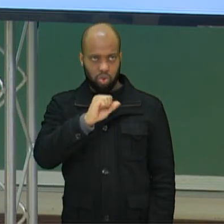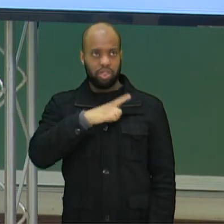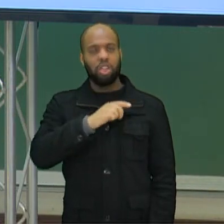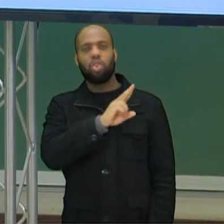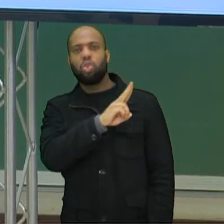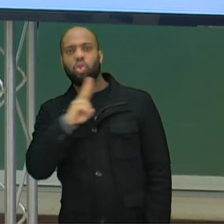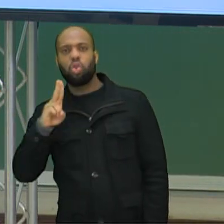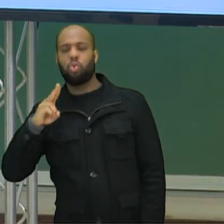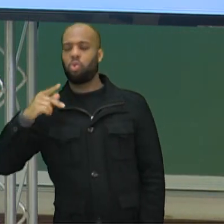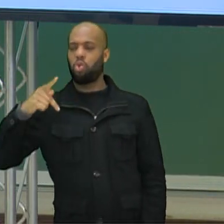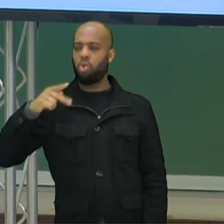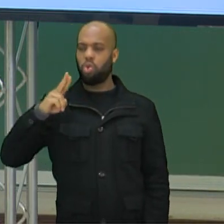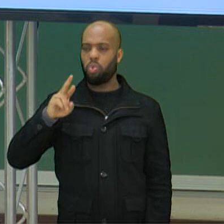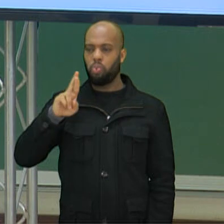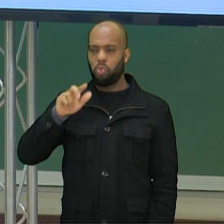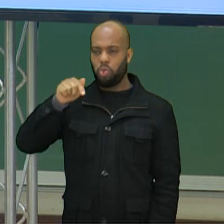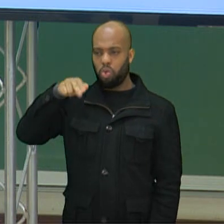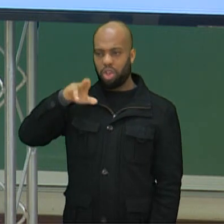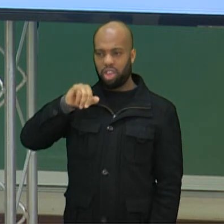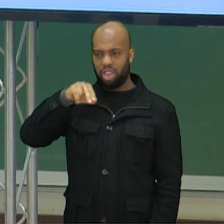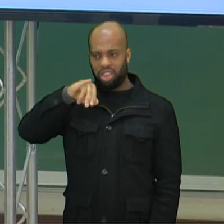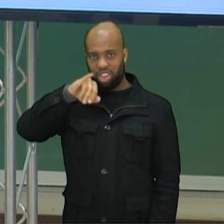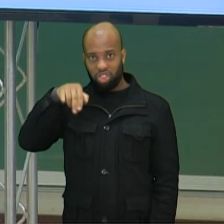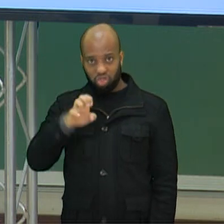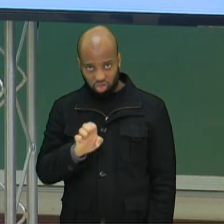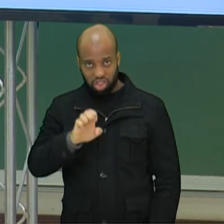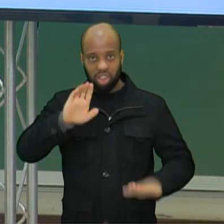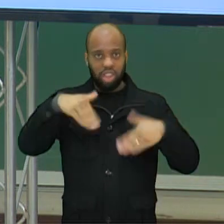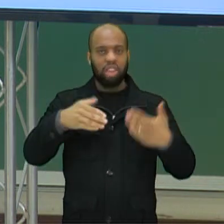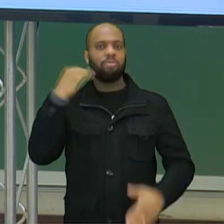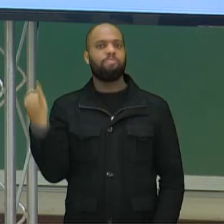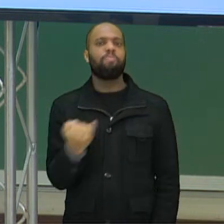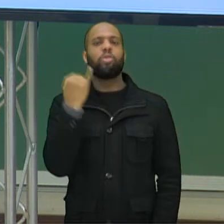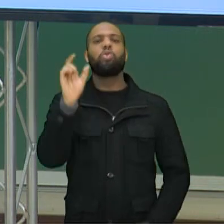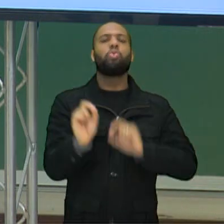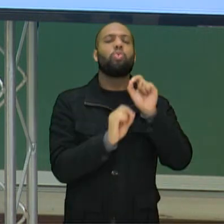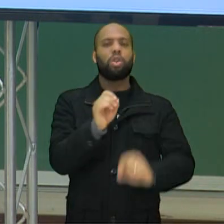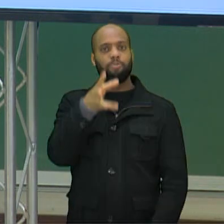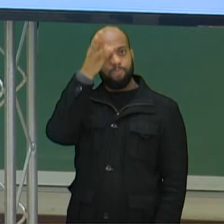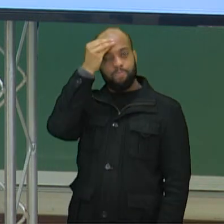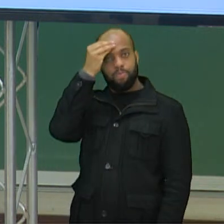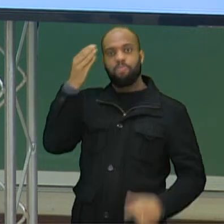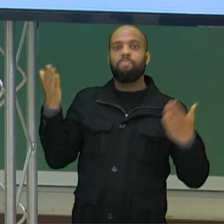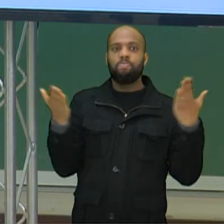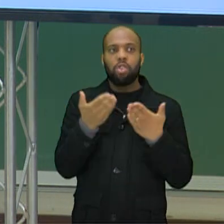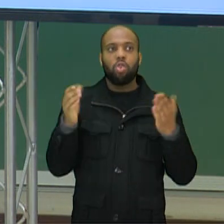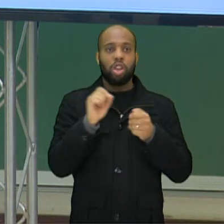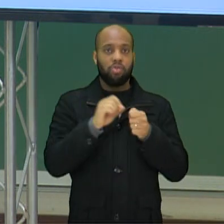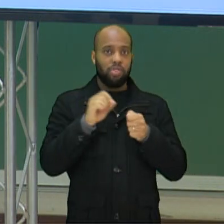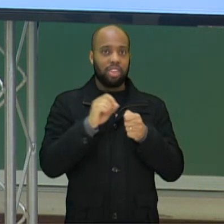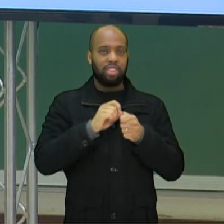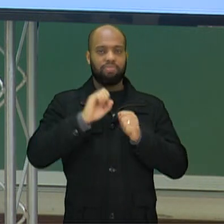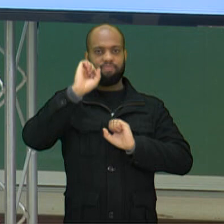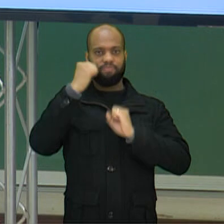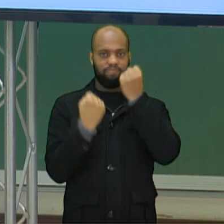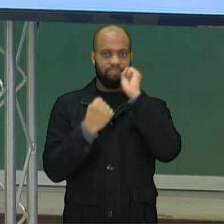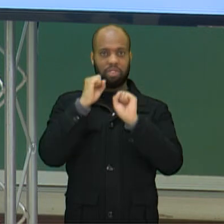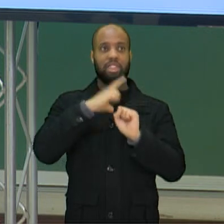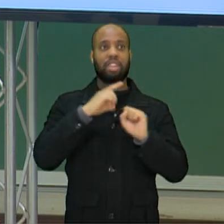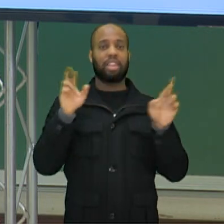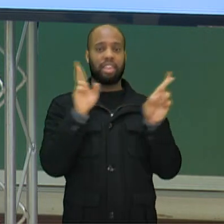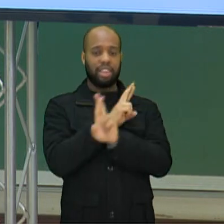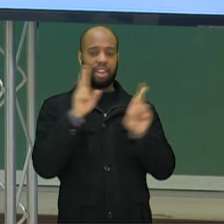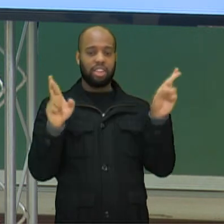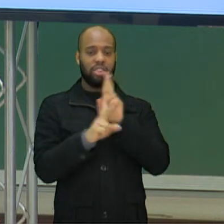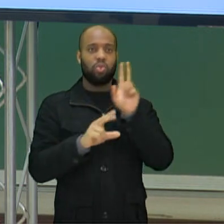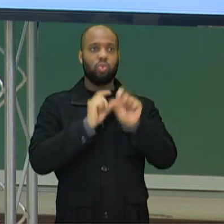Purkinje. Então, aqui o que é importante ficar em mente para a prática de exercício físico, essa relação, é